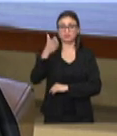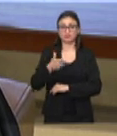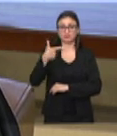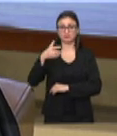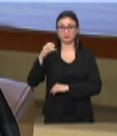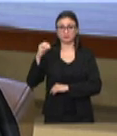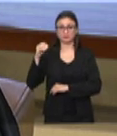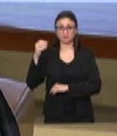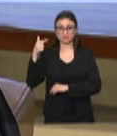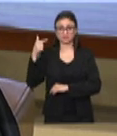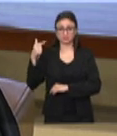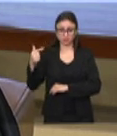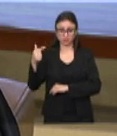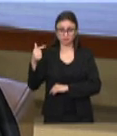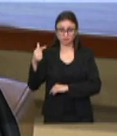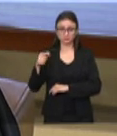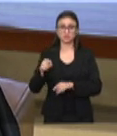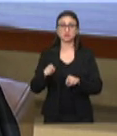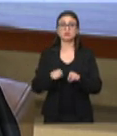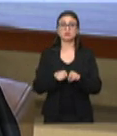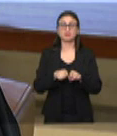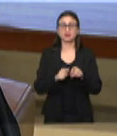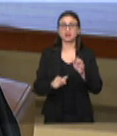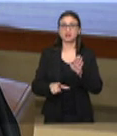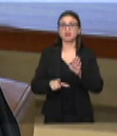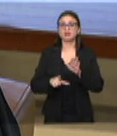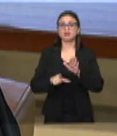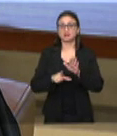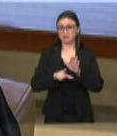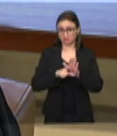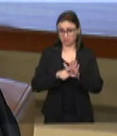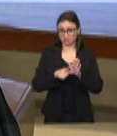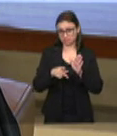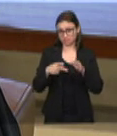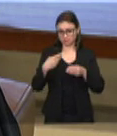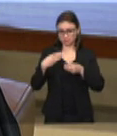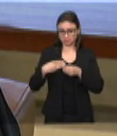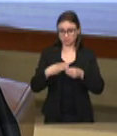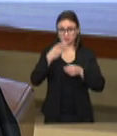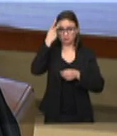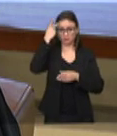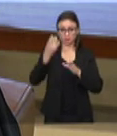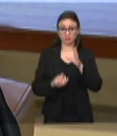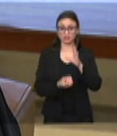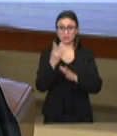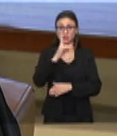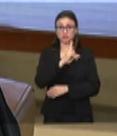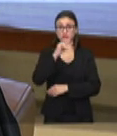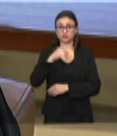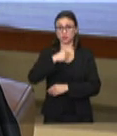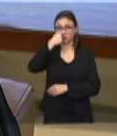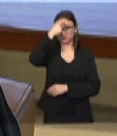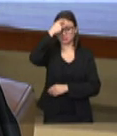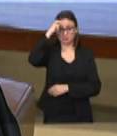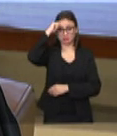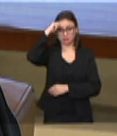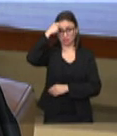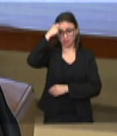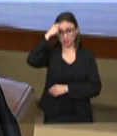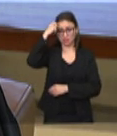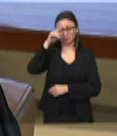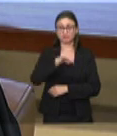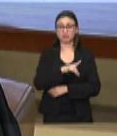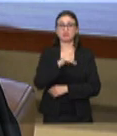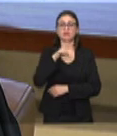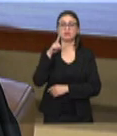2007, 13.707, de 2004, no município de São Paulo, que criaram o Dia da Consciência Negra